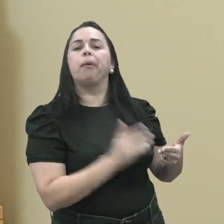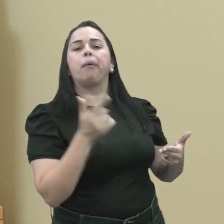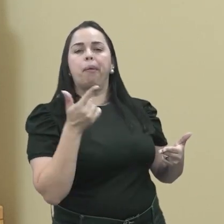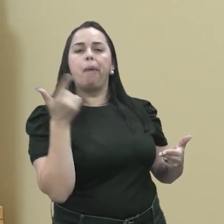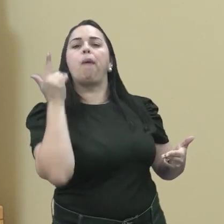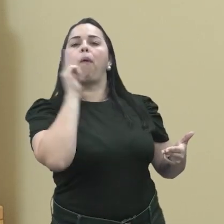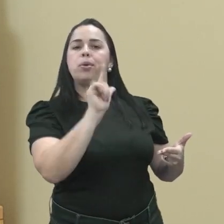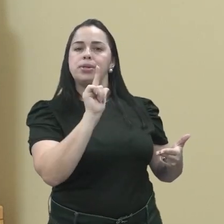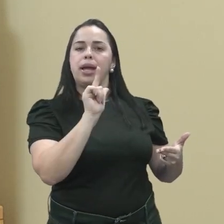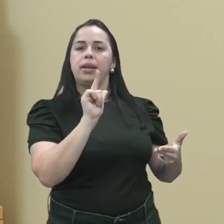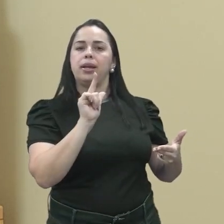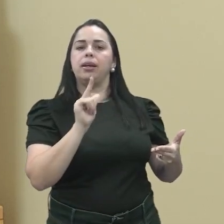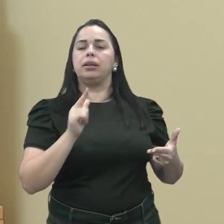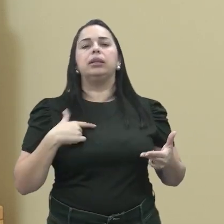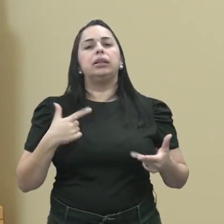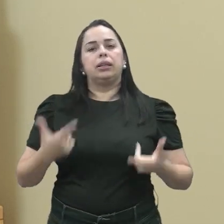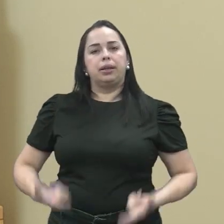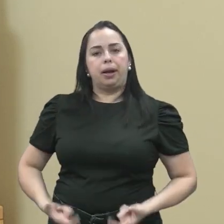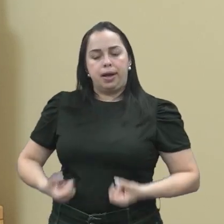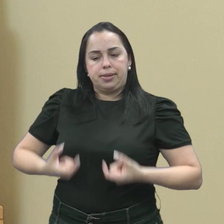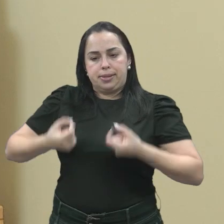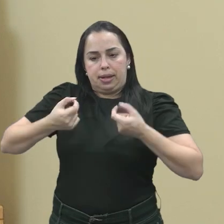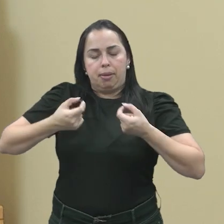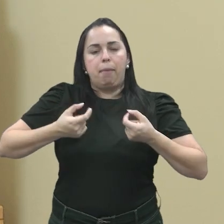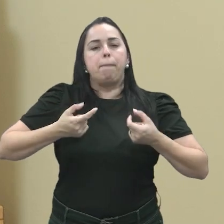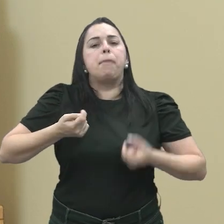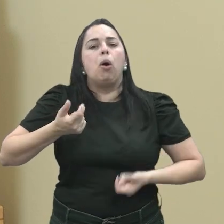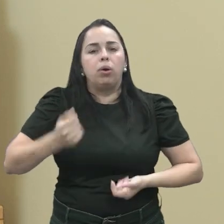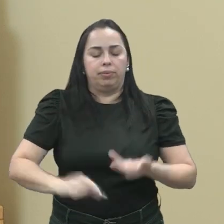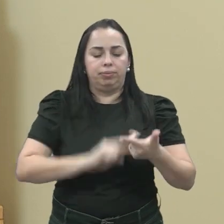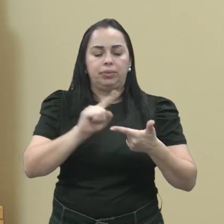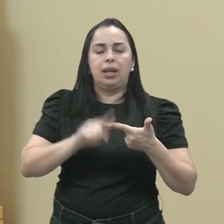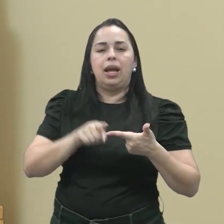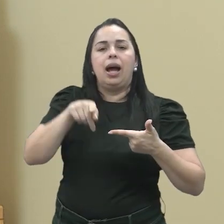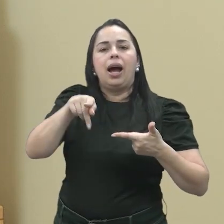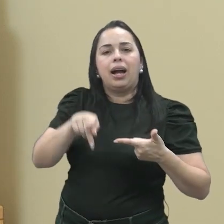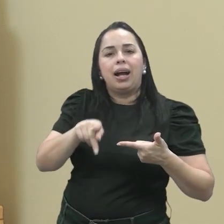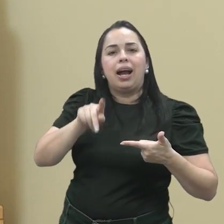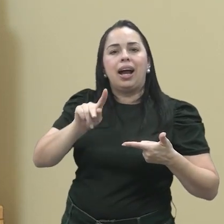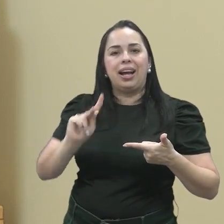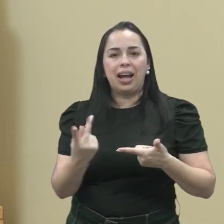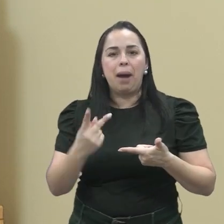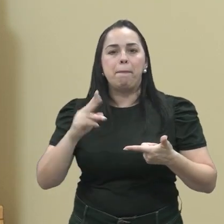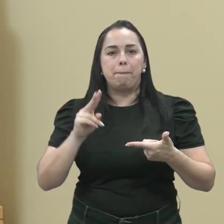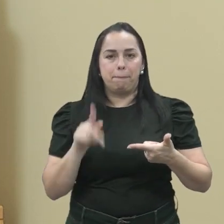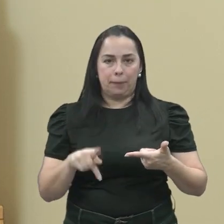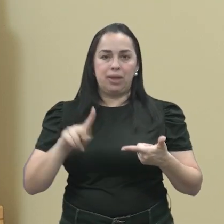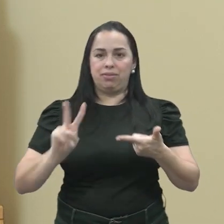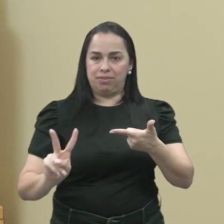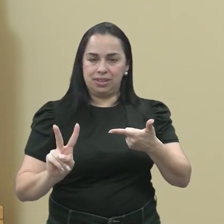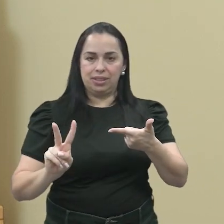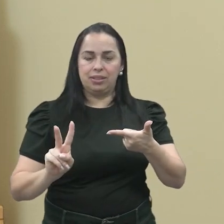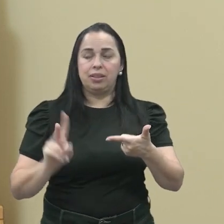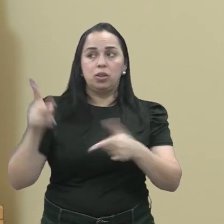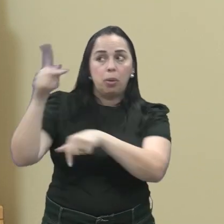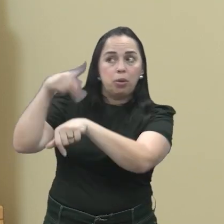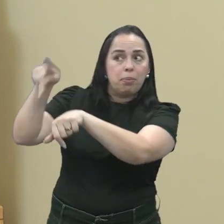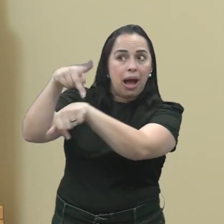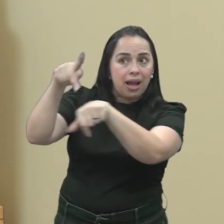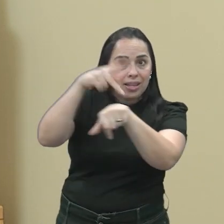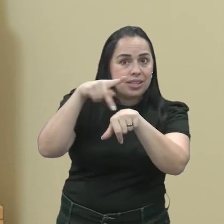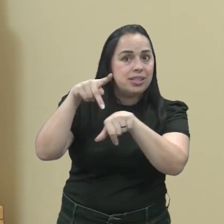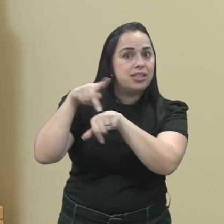gente diminui drasticamente o número de casos de câncer de pulmão. A vacinação do HPV, eu acho que ela é um bom exemplo, porque assim, em